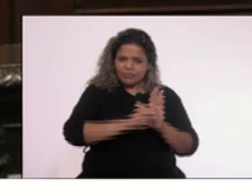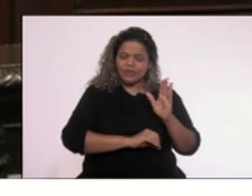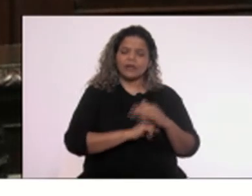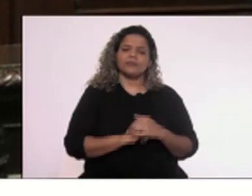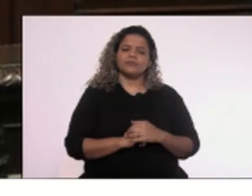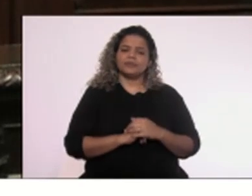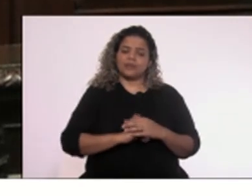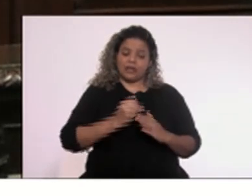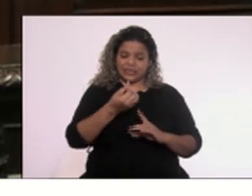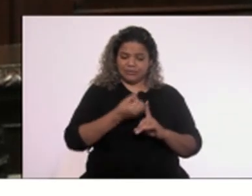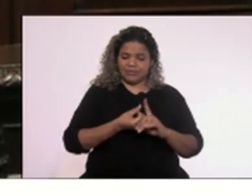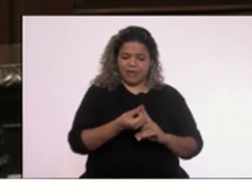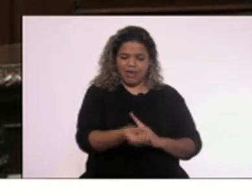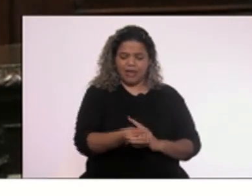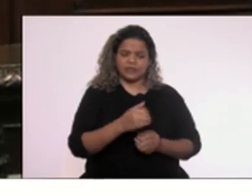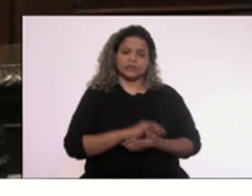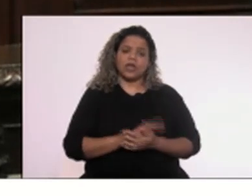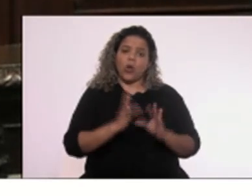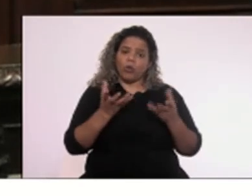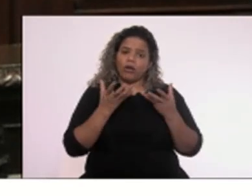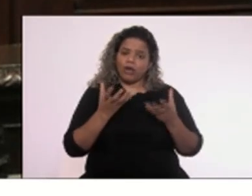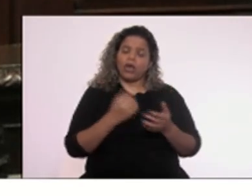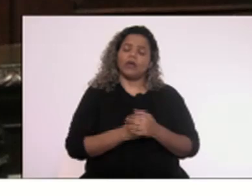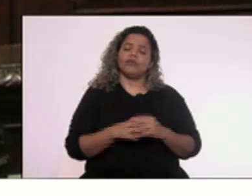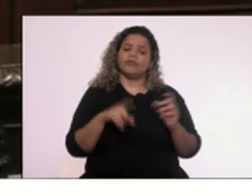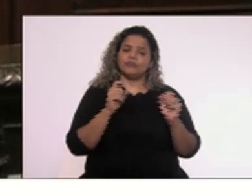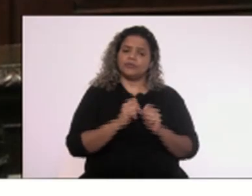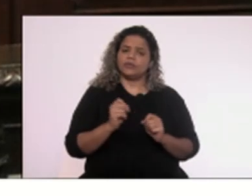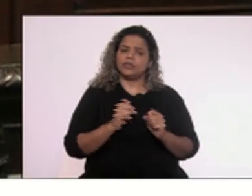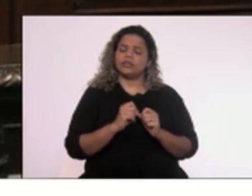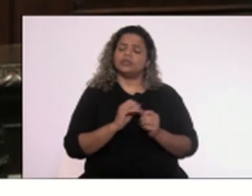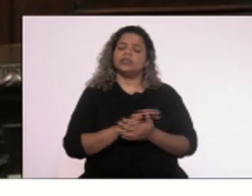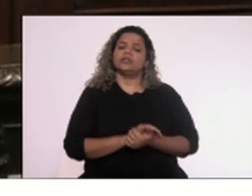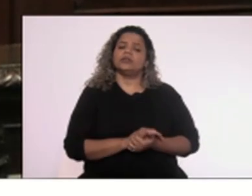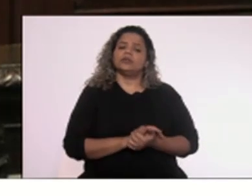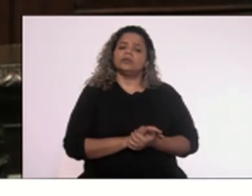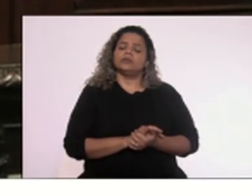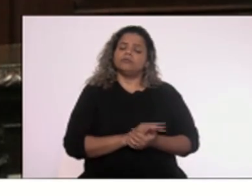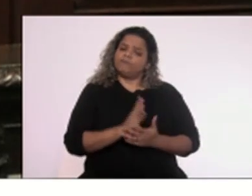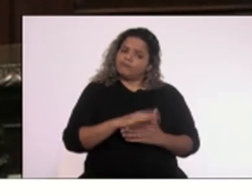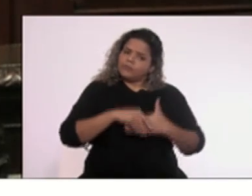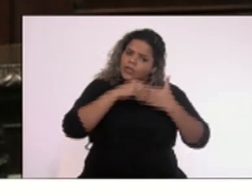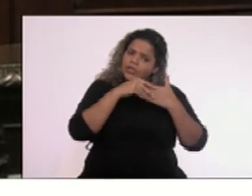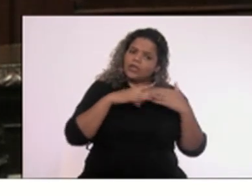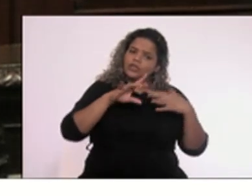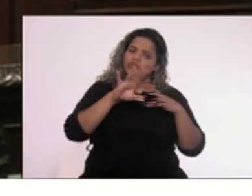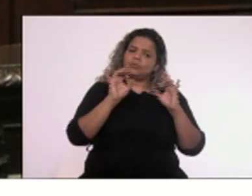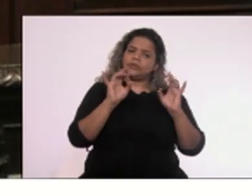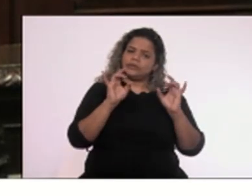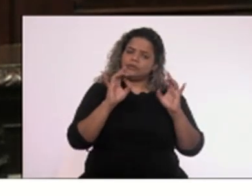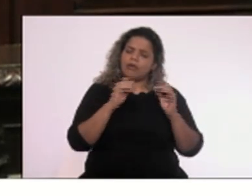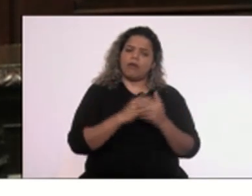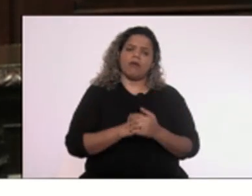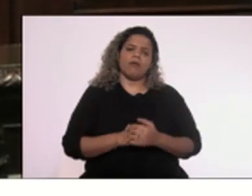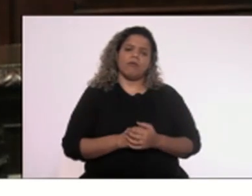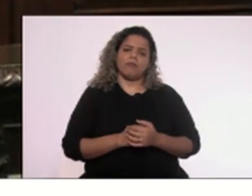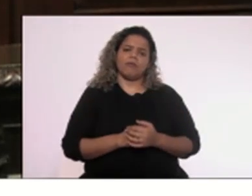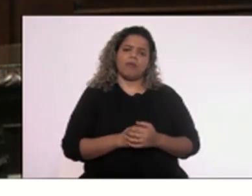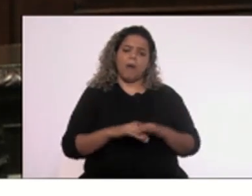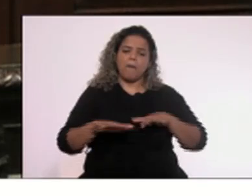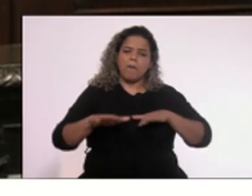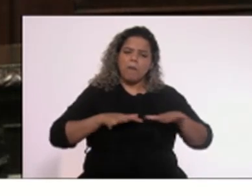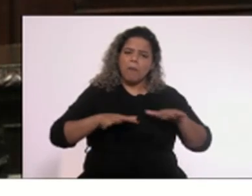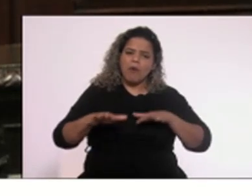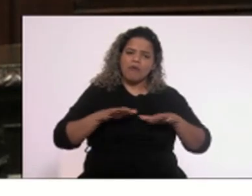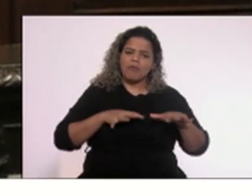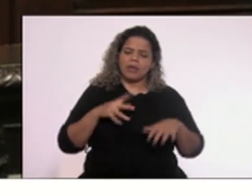segundo semestre. Eu quero, sobretudo, fazer a minha saudação especial ao